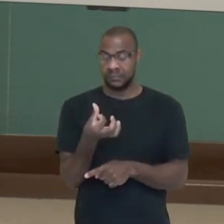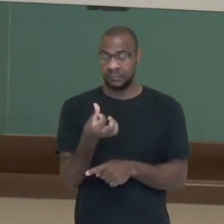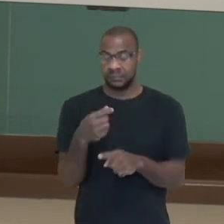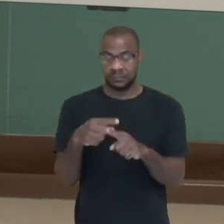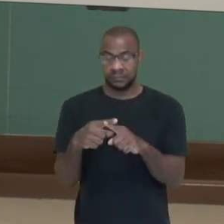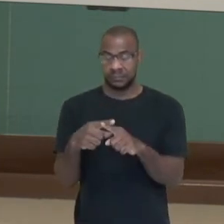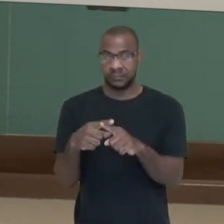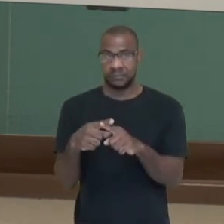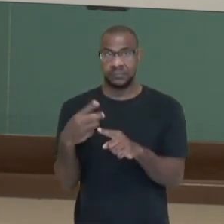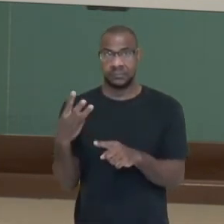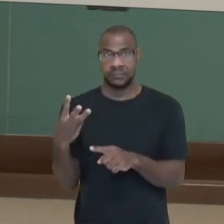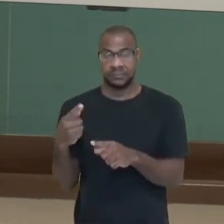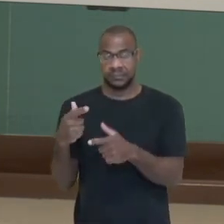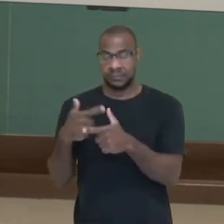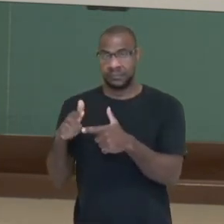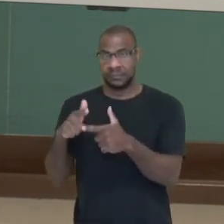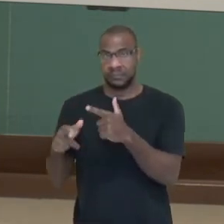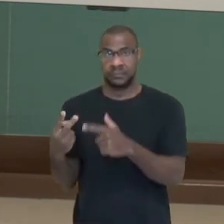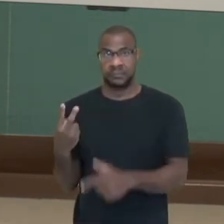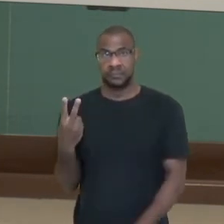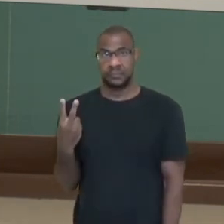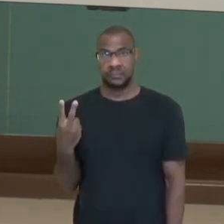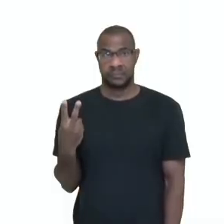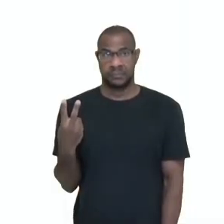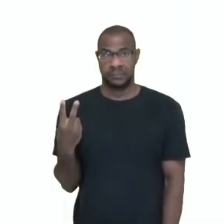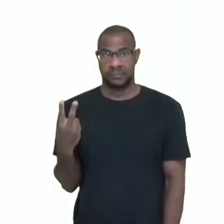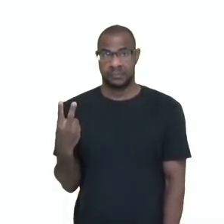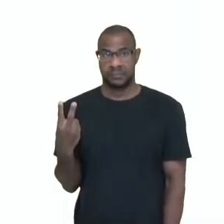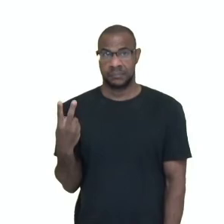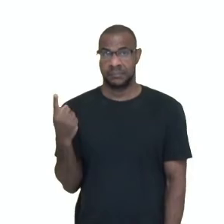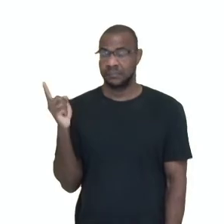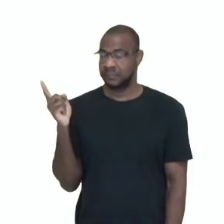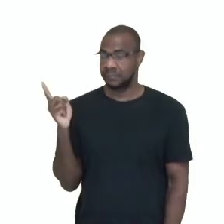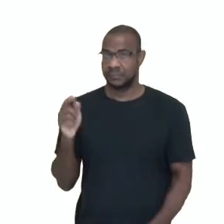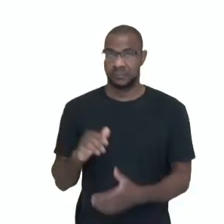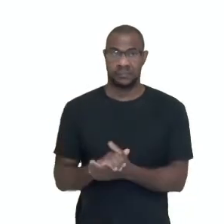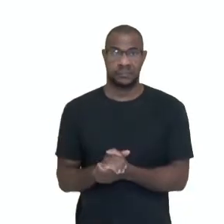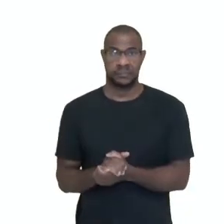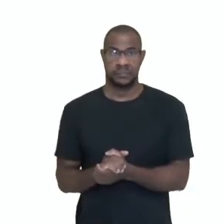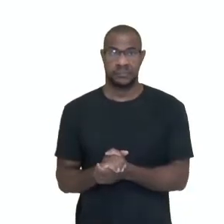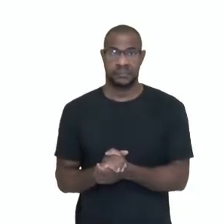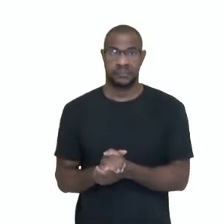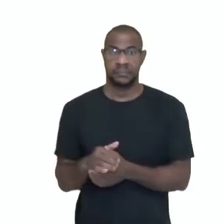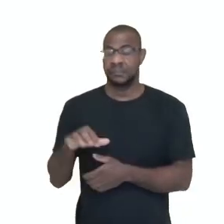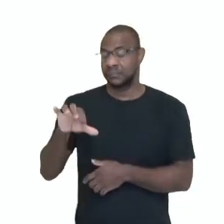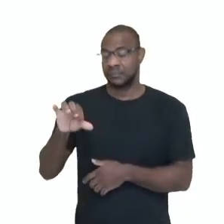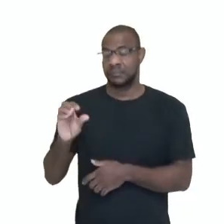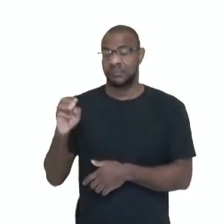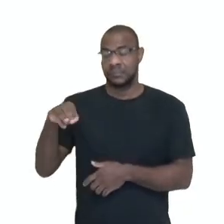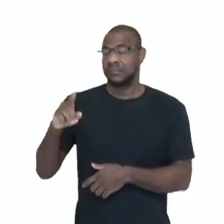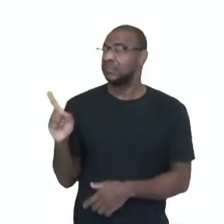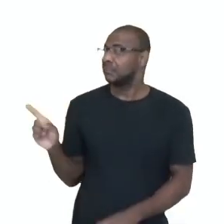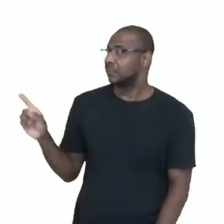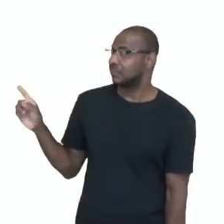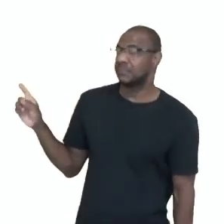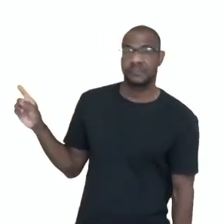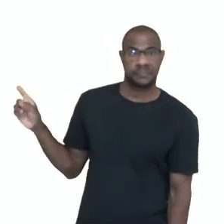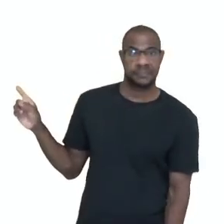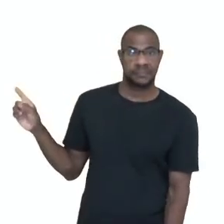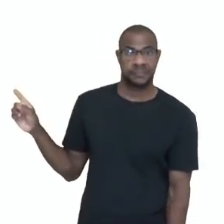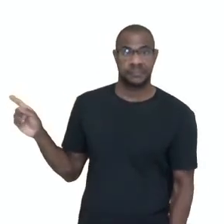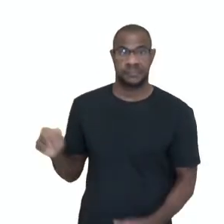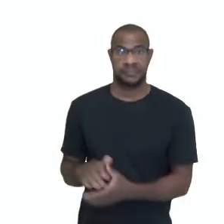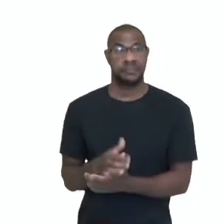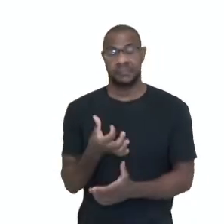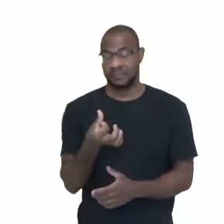2. Ou seja, 6 vezes 3, 18. 18 divididos por 2 vai dar 9 centímetros cada um. Então,